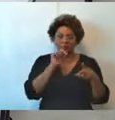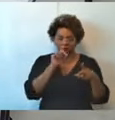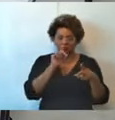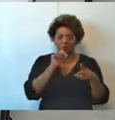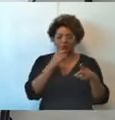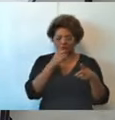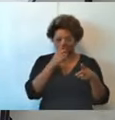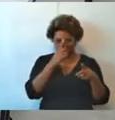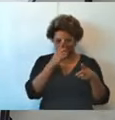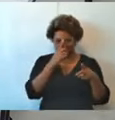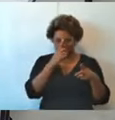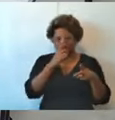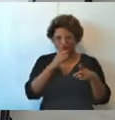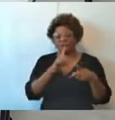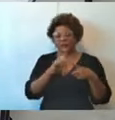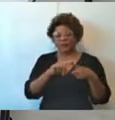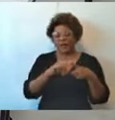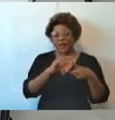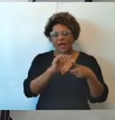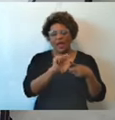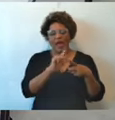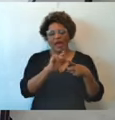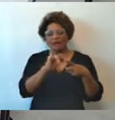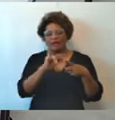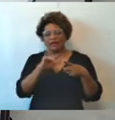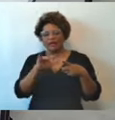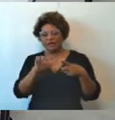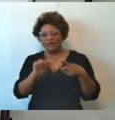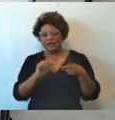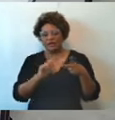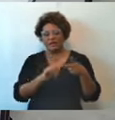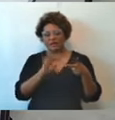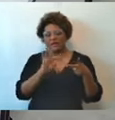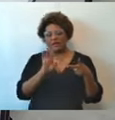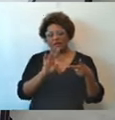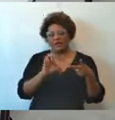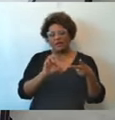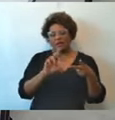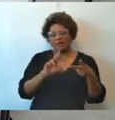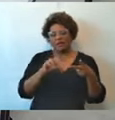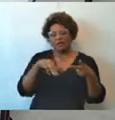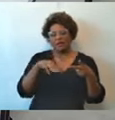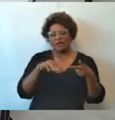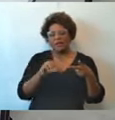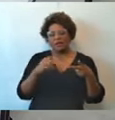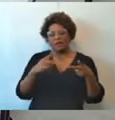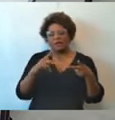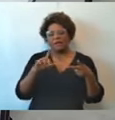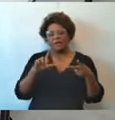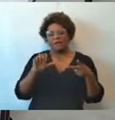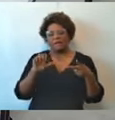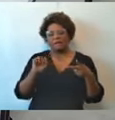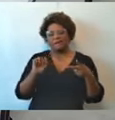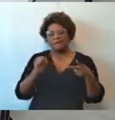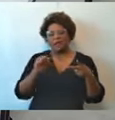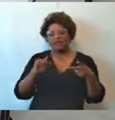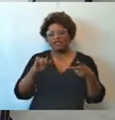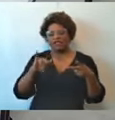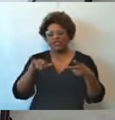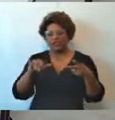a acrílica, tem a termoplástica e tem aquela, não chama epóxi, que eu saiba,